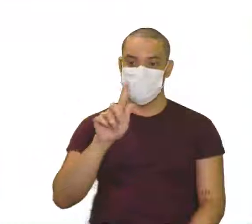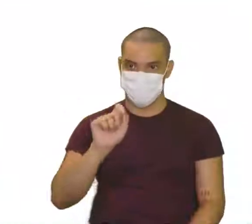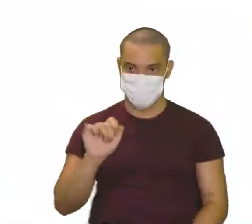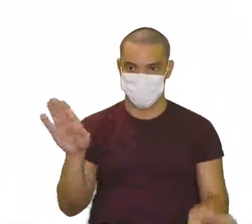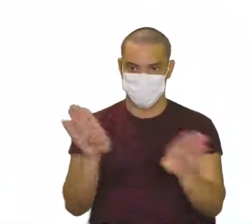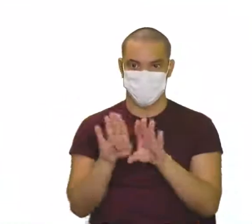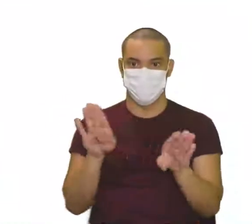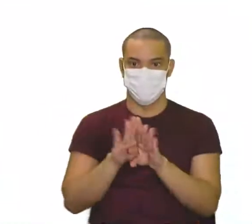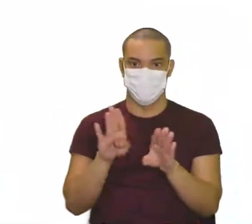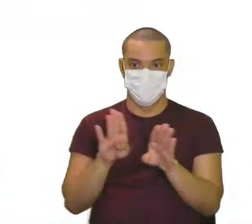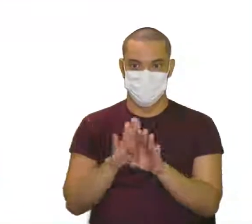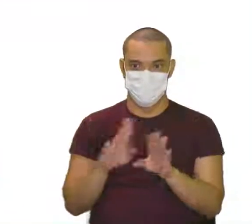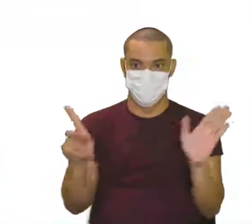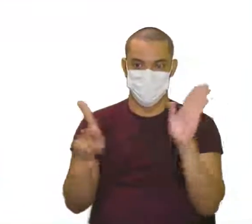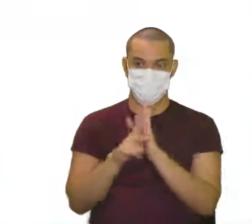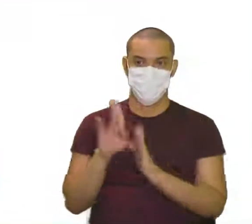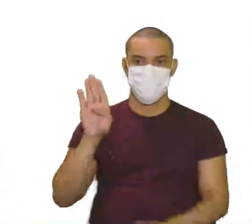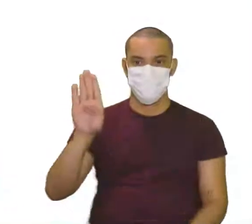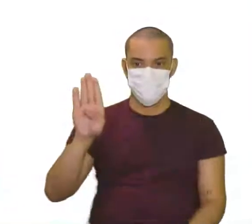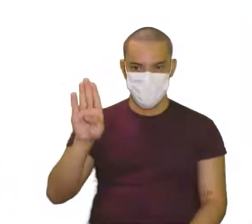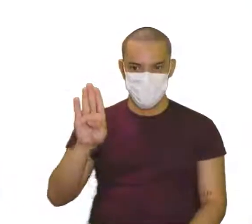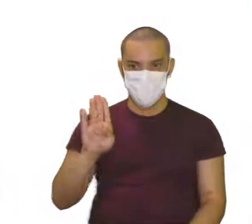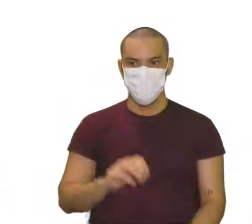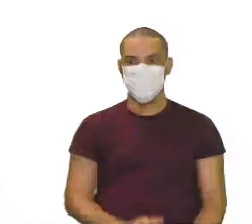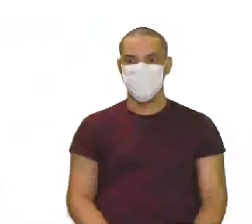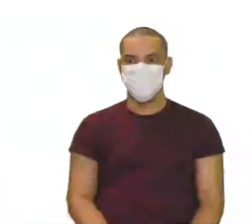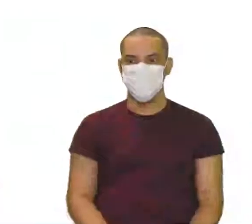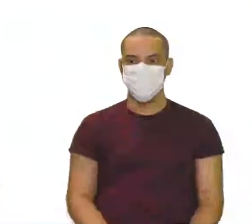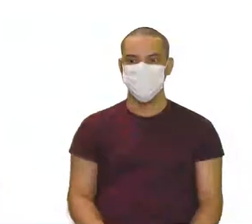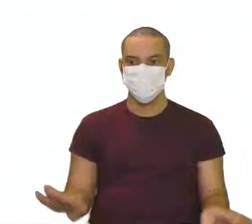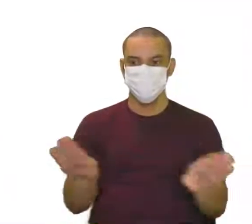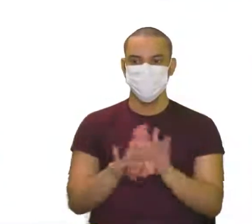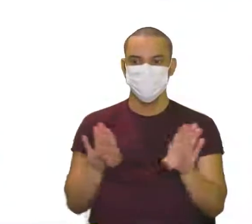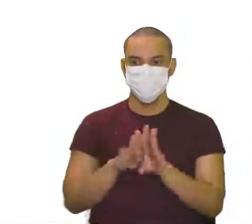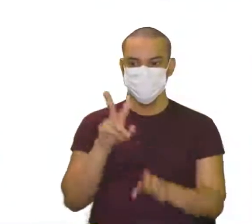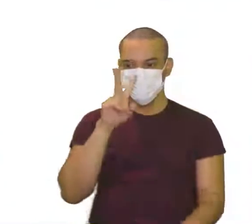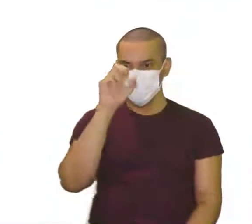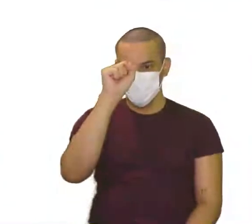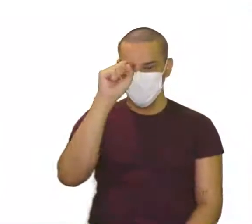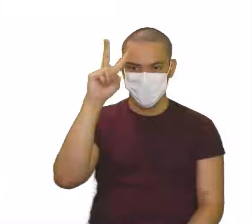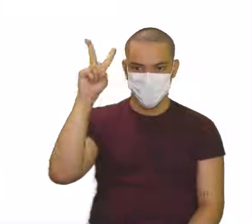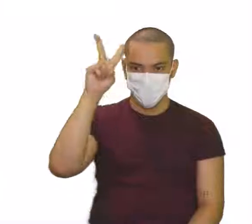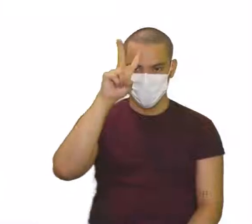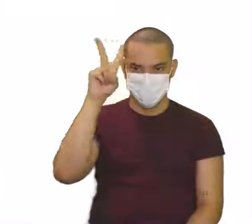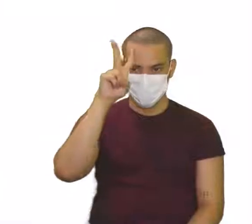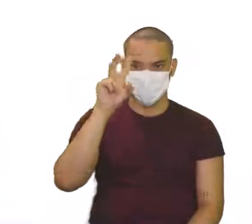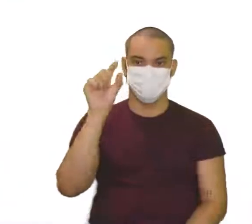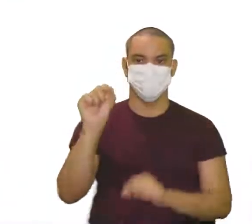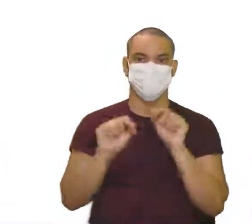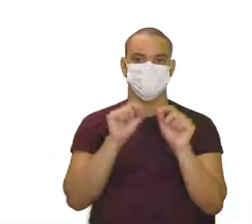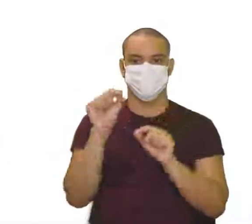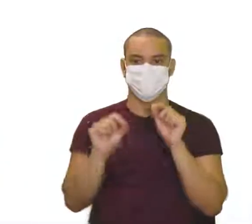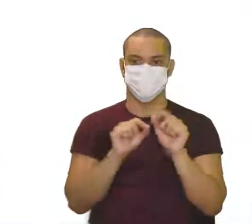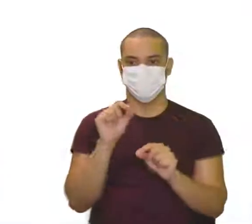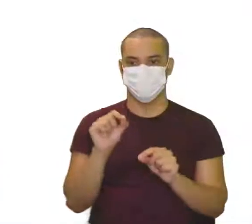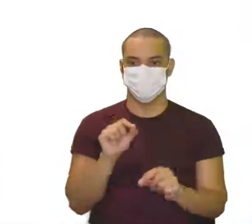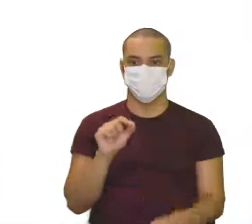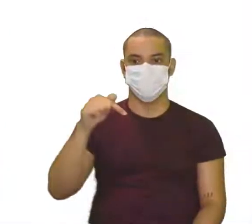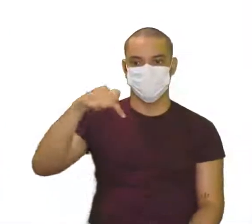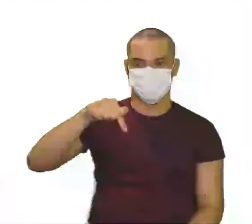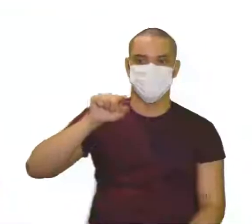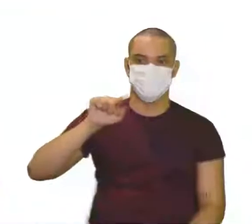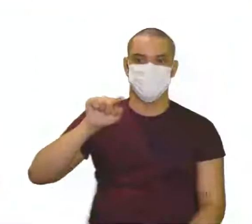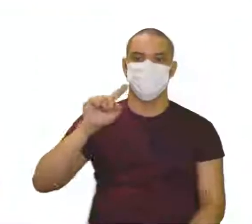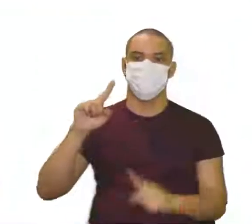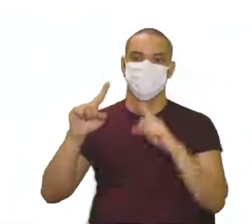aqui, vetor indução magnética. E aqui a força, lembrando, ela vai ser aqui, ó, QVB.